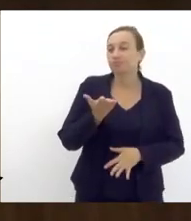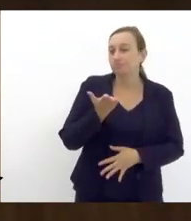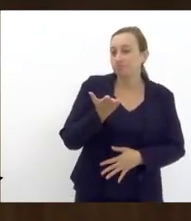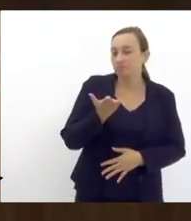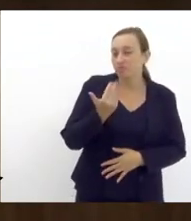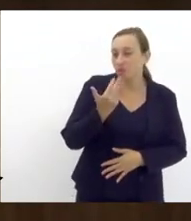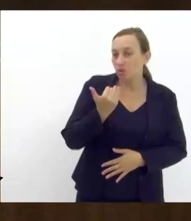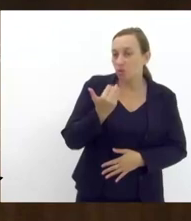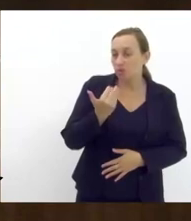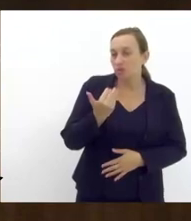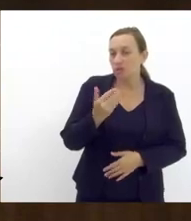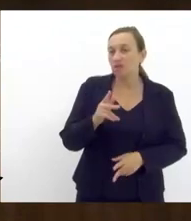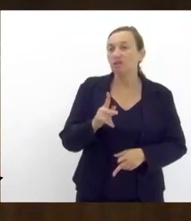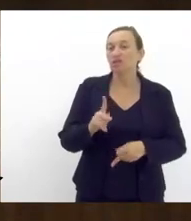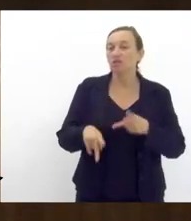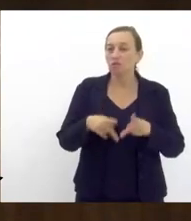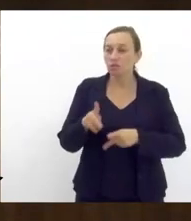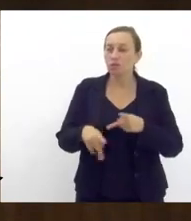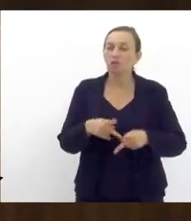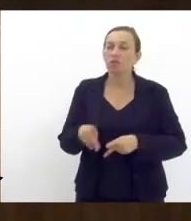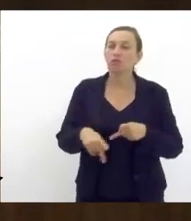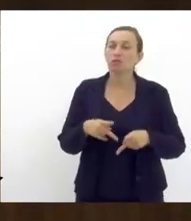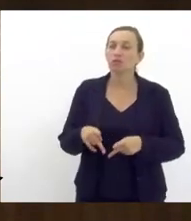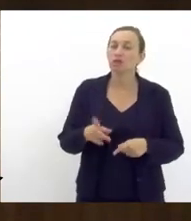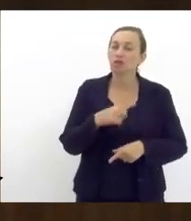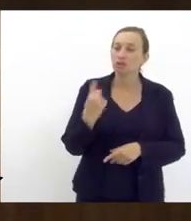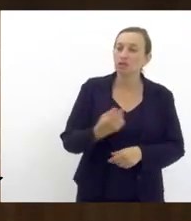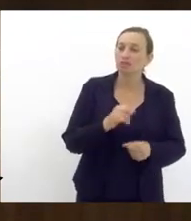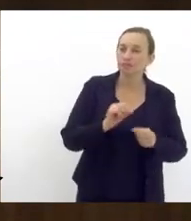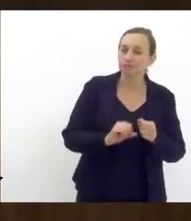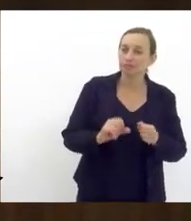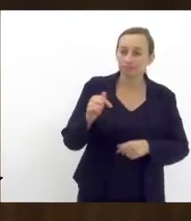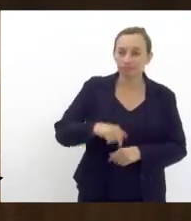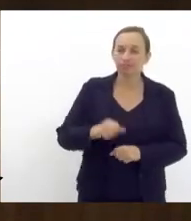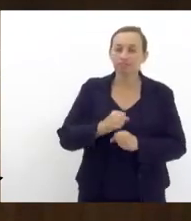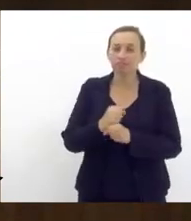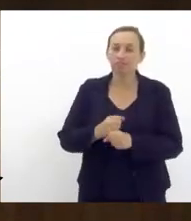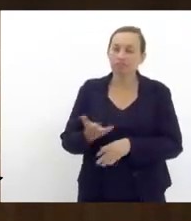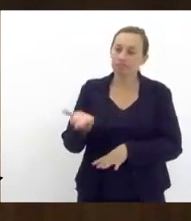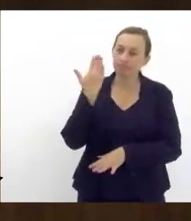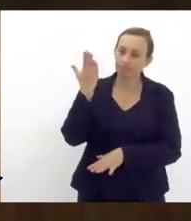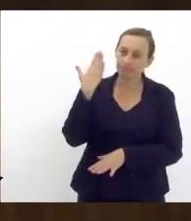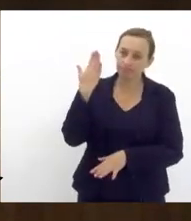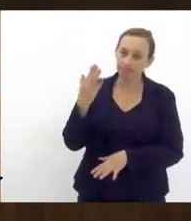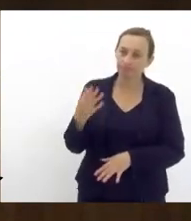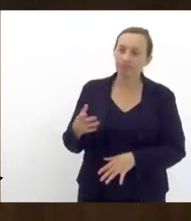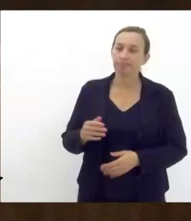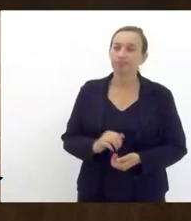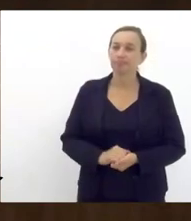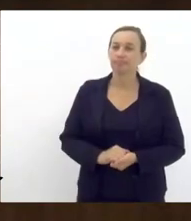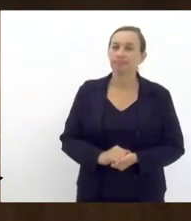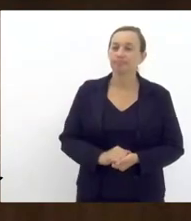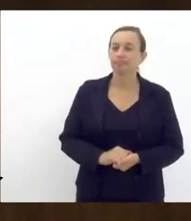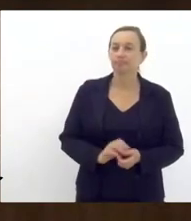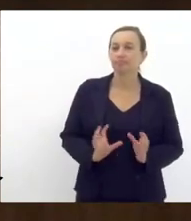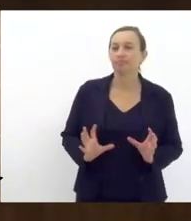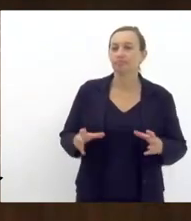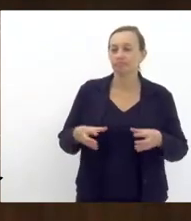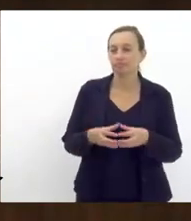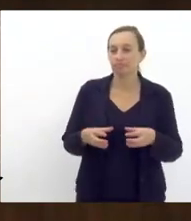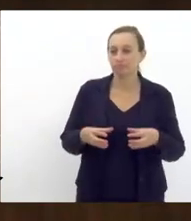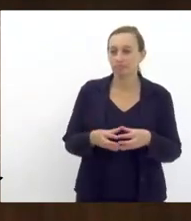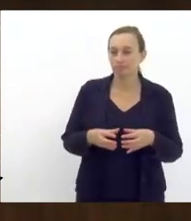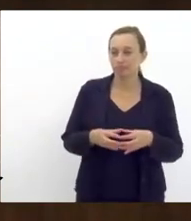prato da nossa população e nós fizemos aqui no ano passado quando presidir a comissão